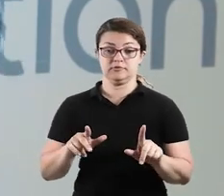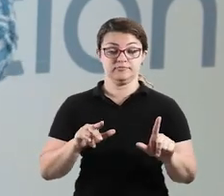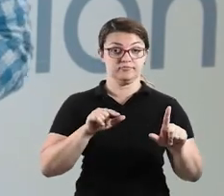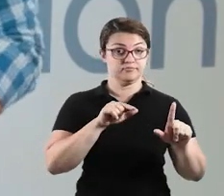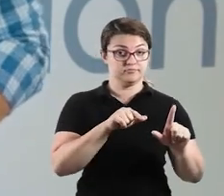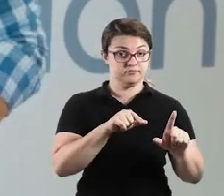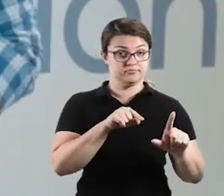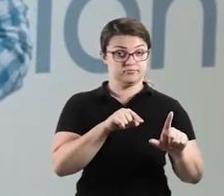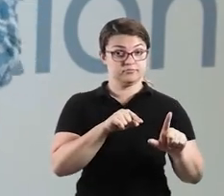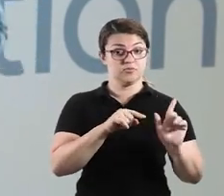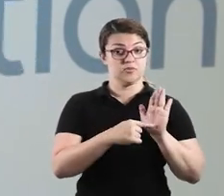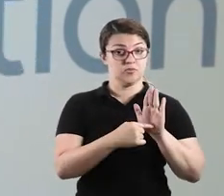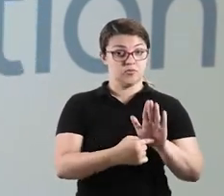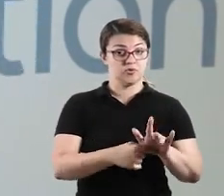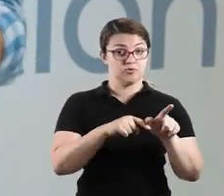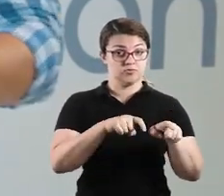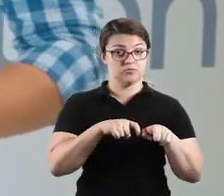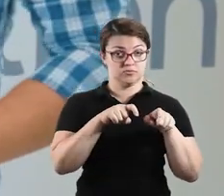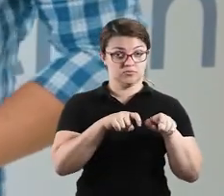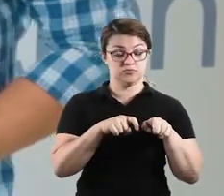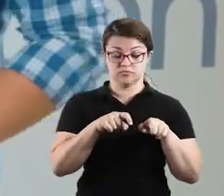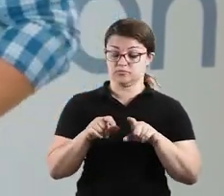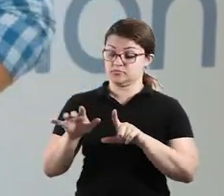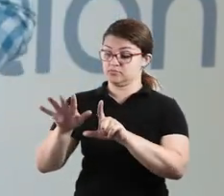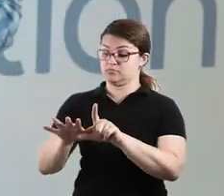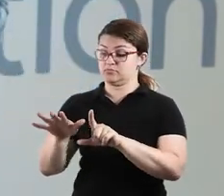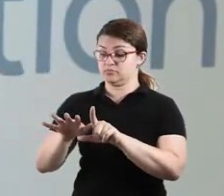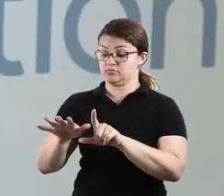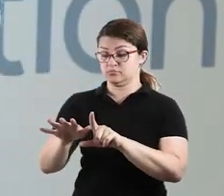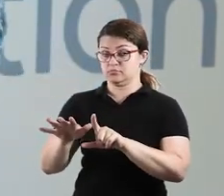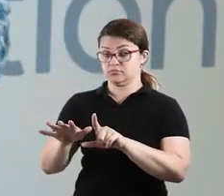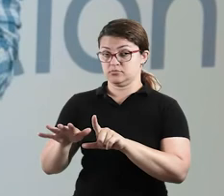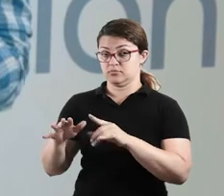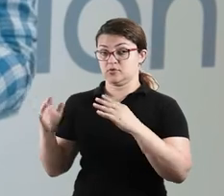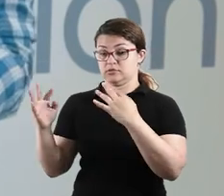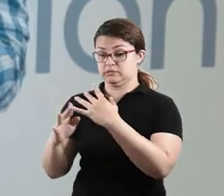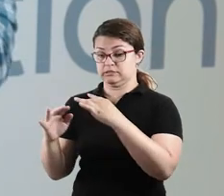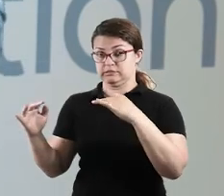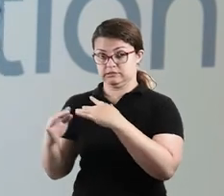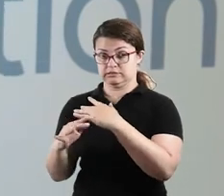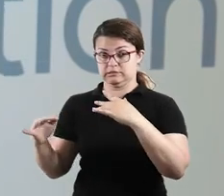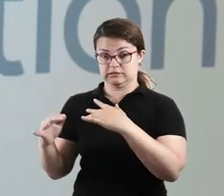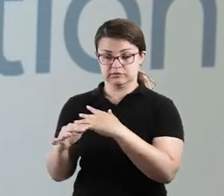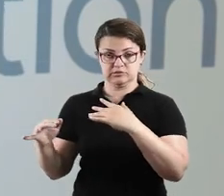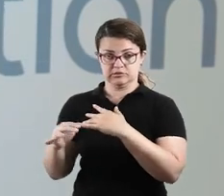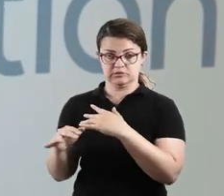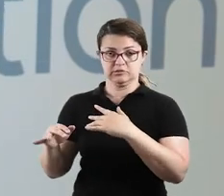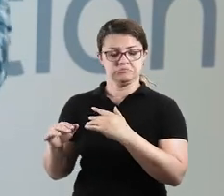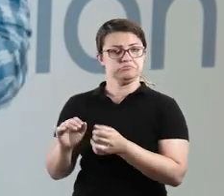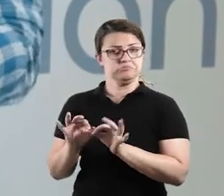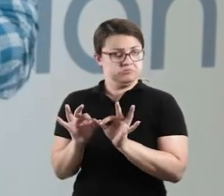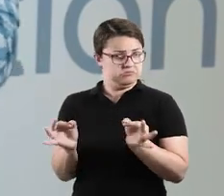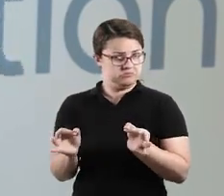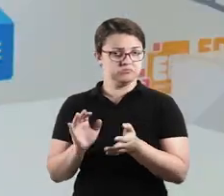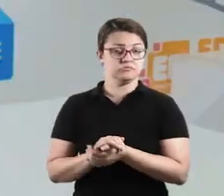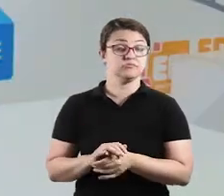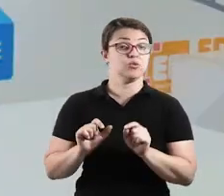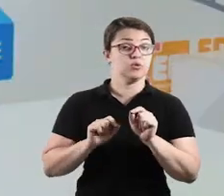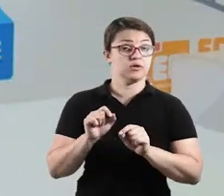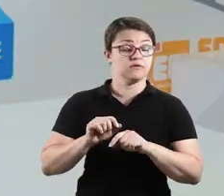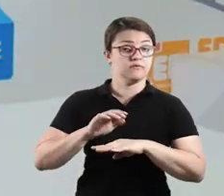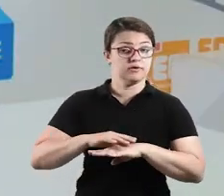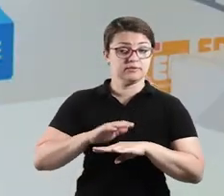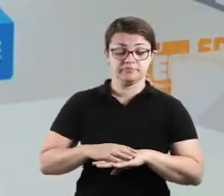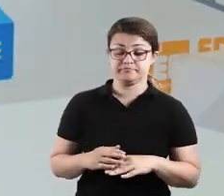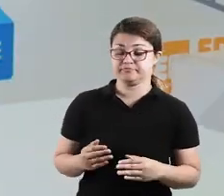ok? Uma retratando o meio rural e outra retratando o meio urbano, ok? Simples assim. E aí vocês terão